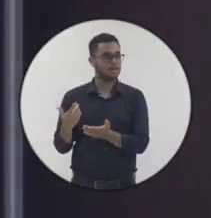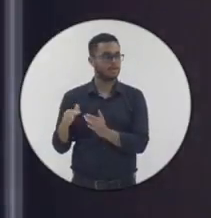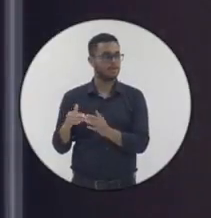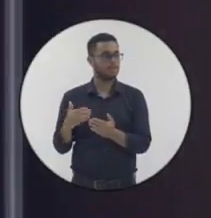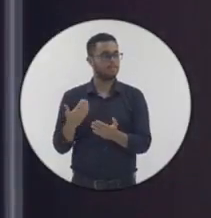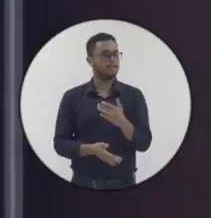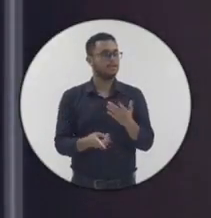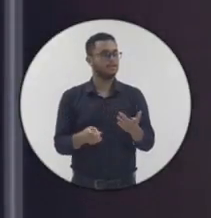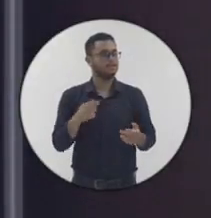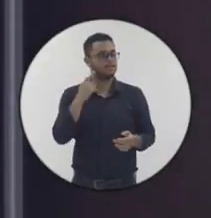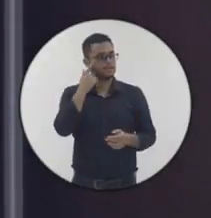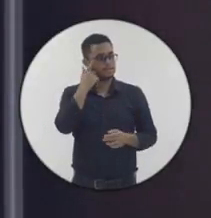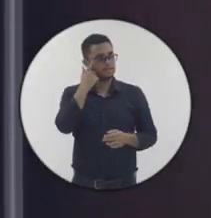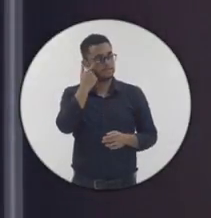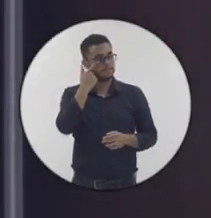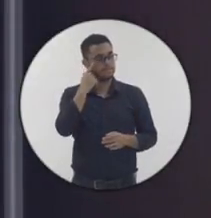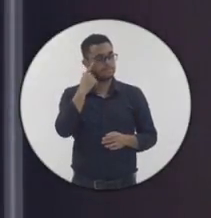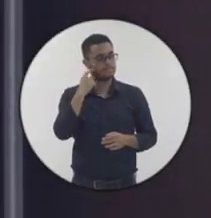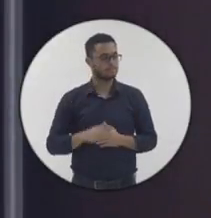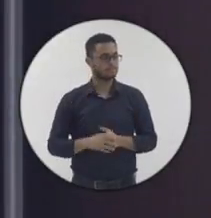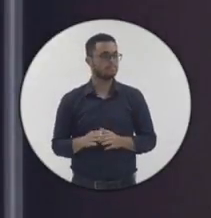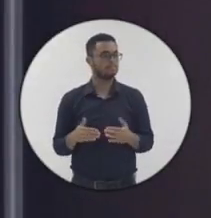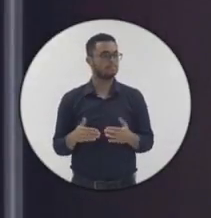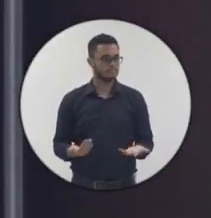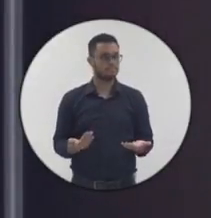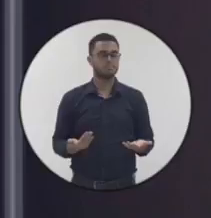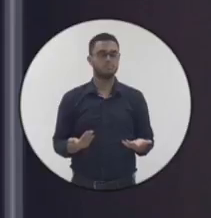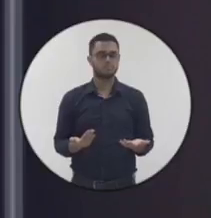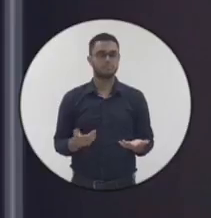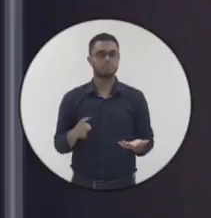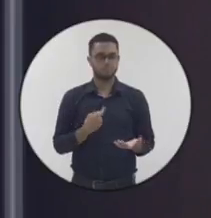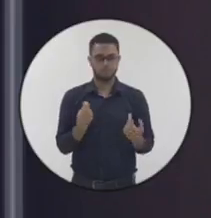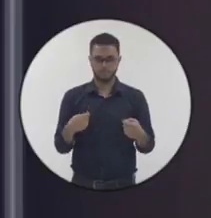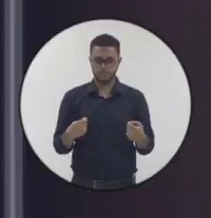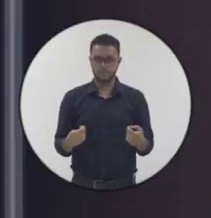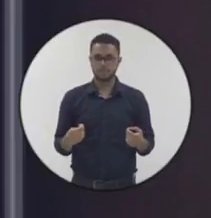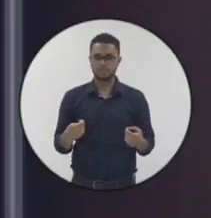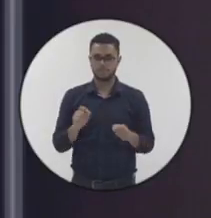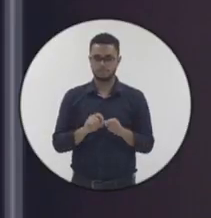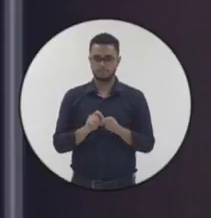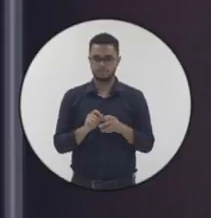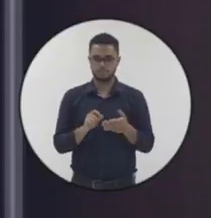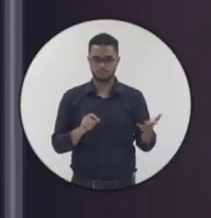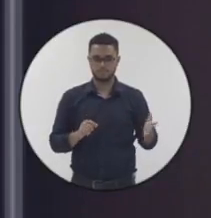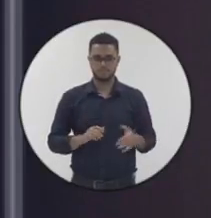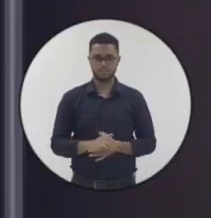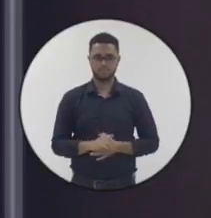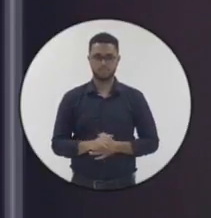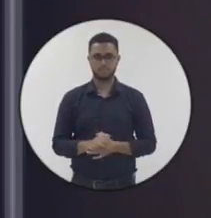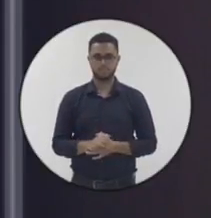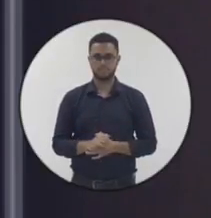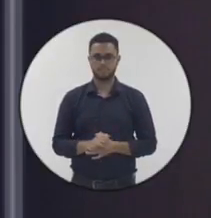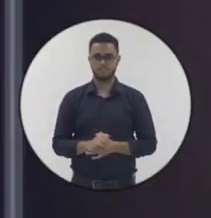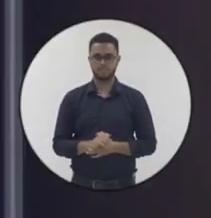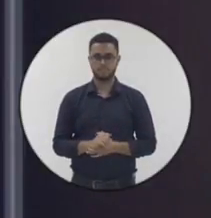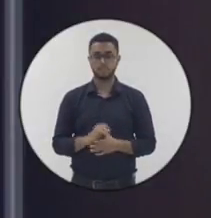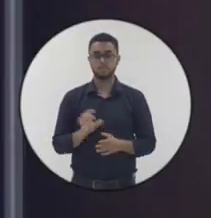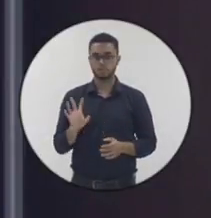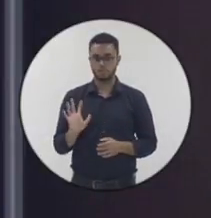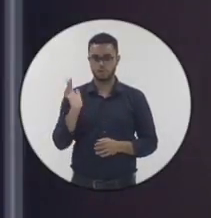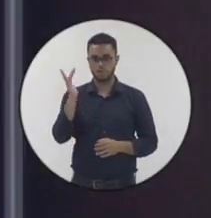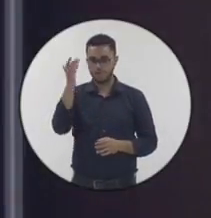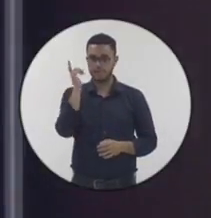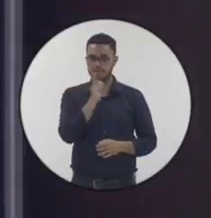sente bem naquele espaço. Então a gente precisa fazer com que esse espaço seja convidativo. E isso só acontece se a gente tiver controle.